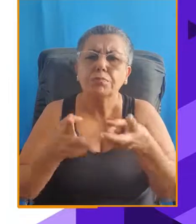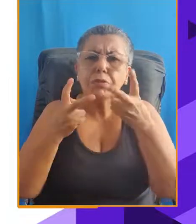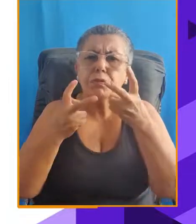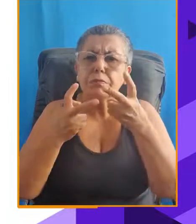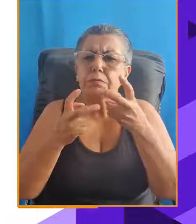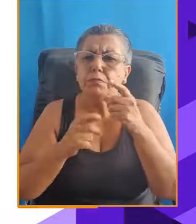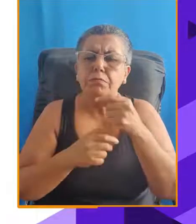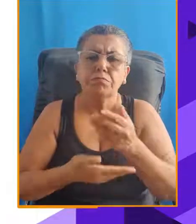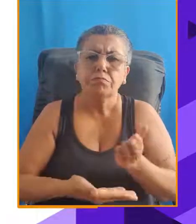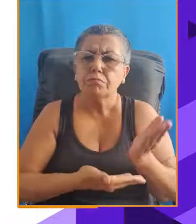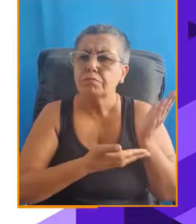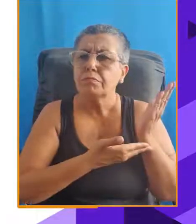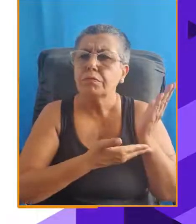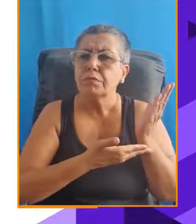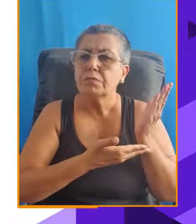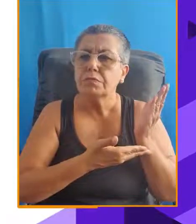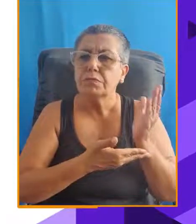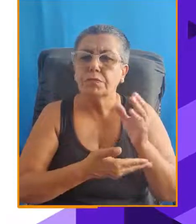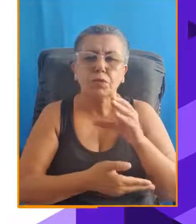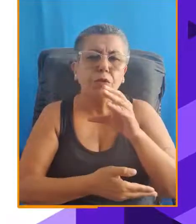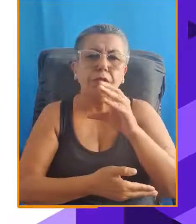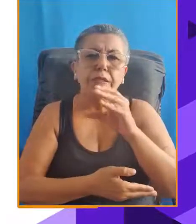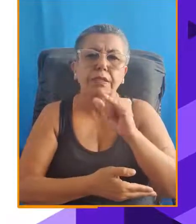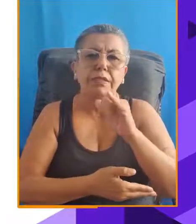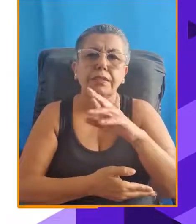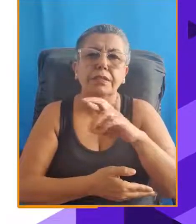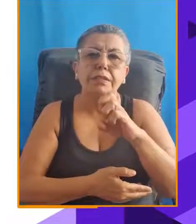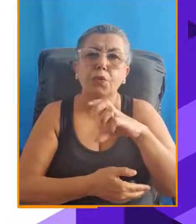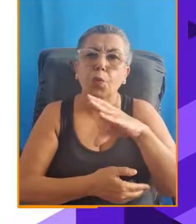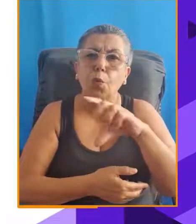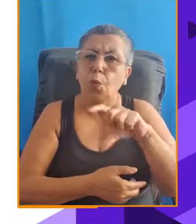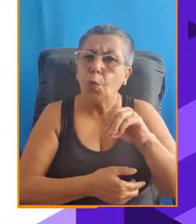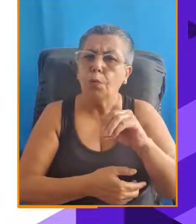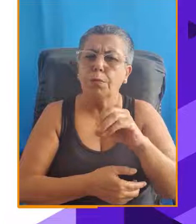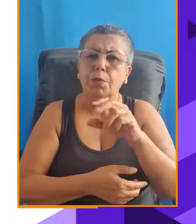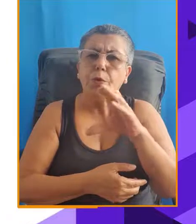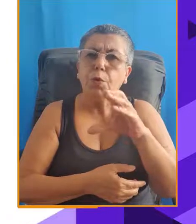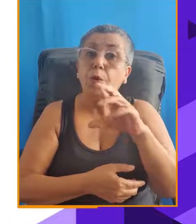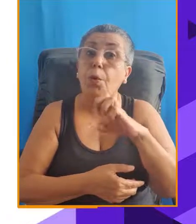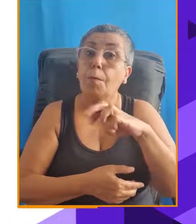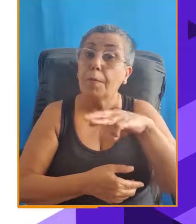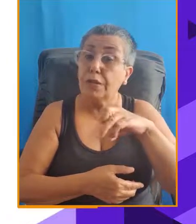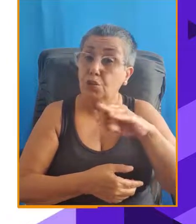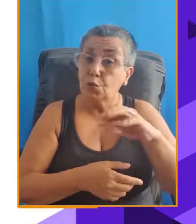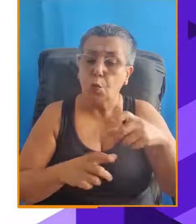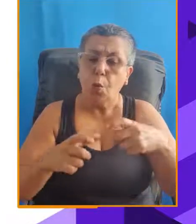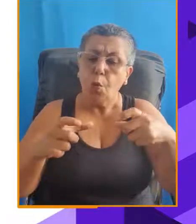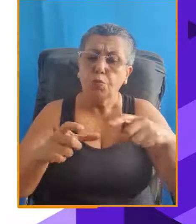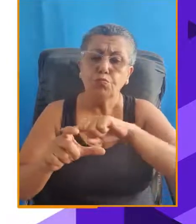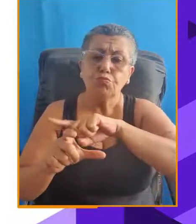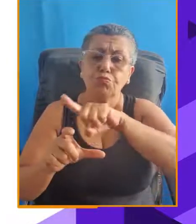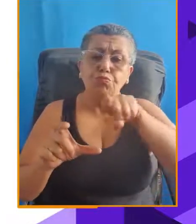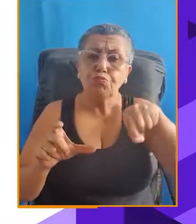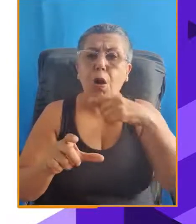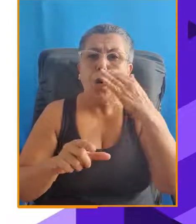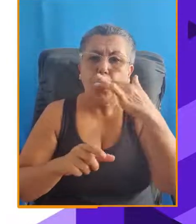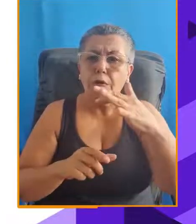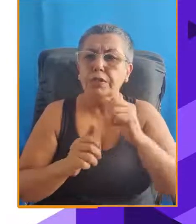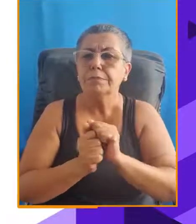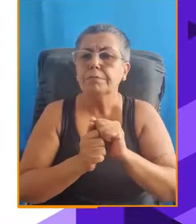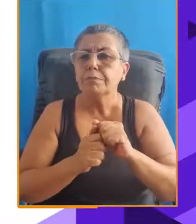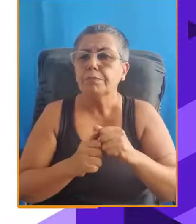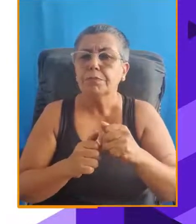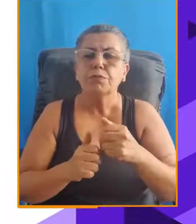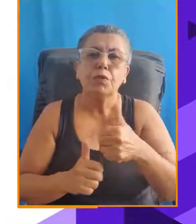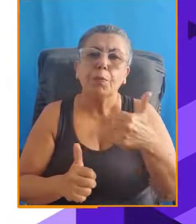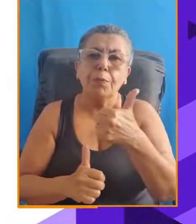visualizados no diagrama denominado círculo cromático ou disco das cores. A mistura dos matizes primários